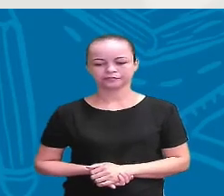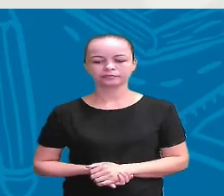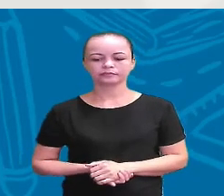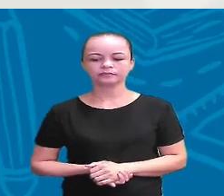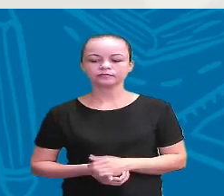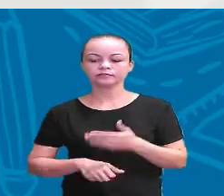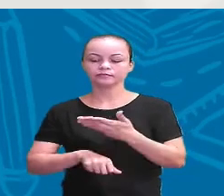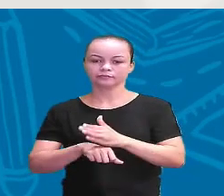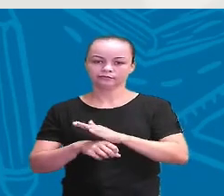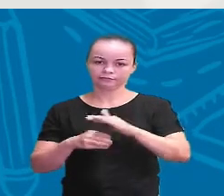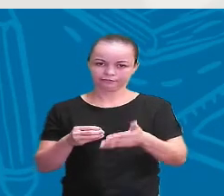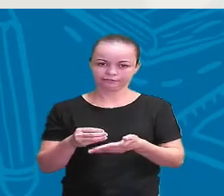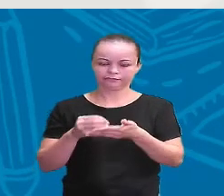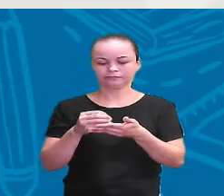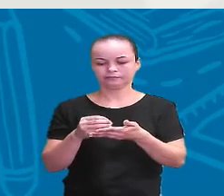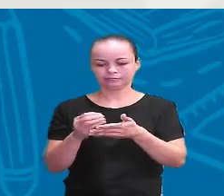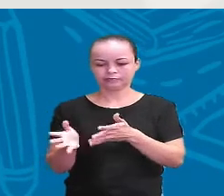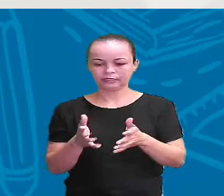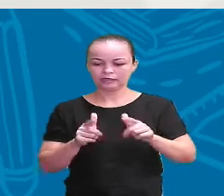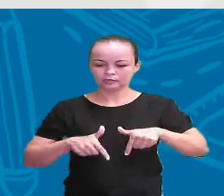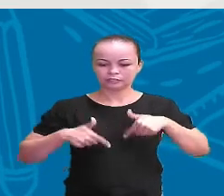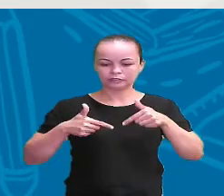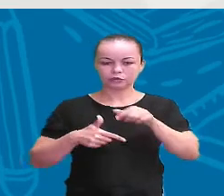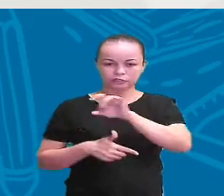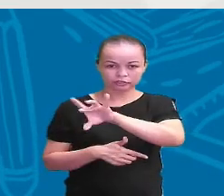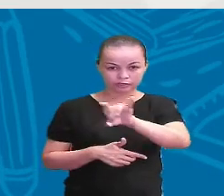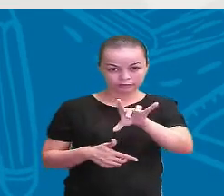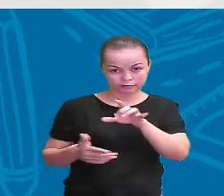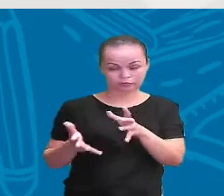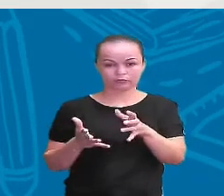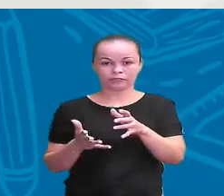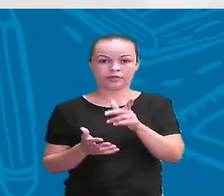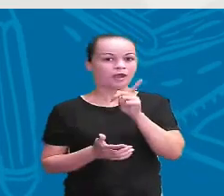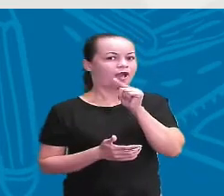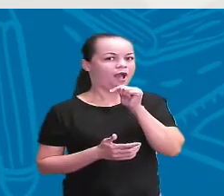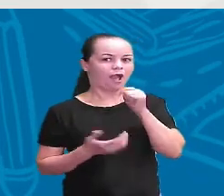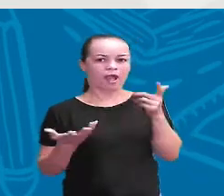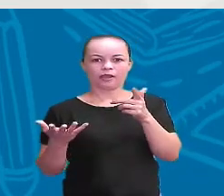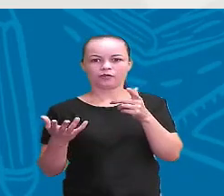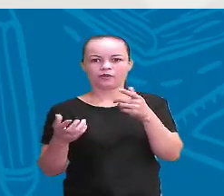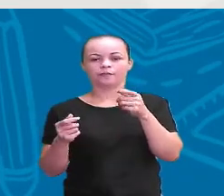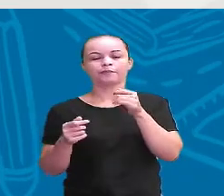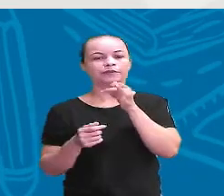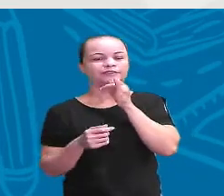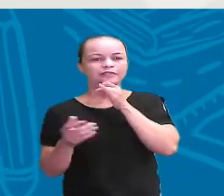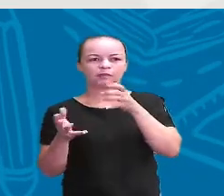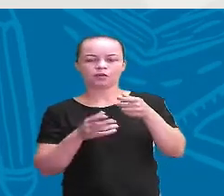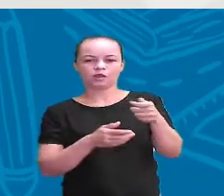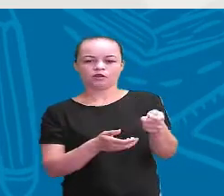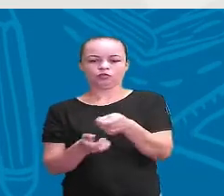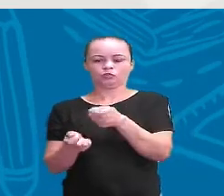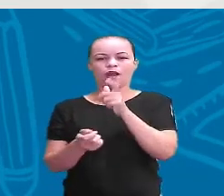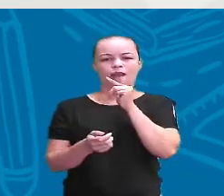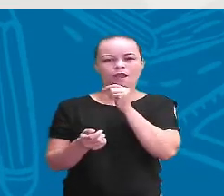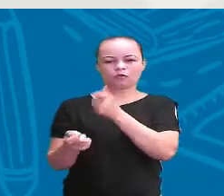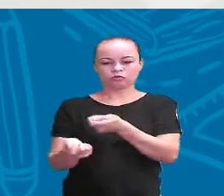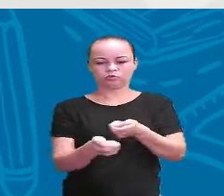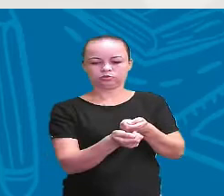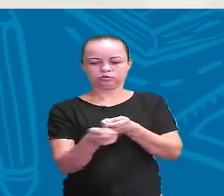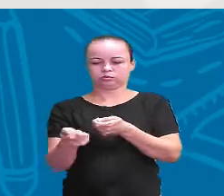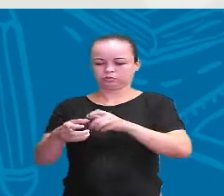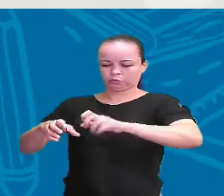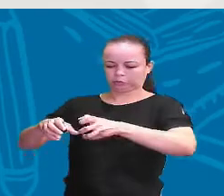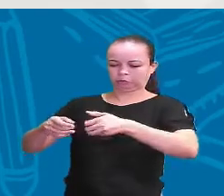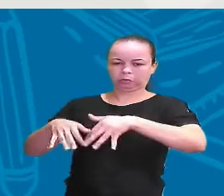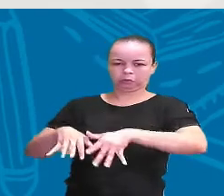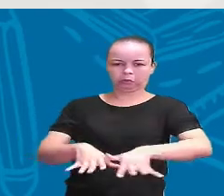São práticas sustentáveis. As ações individuais. Economia de água, você não pode estar lá gastando água a todo momento. Não, você tem que saber